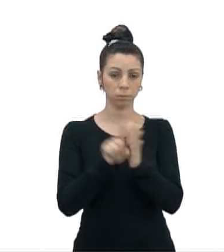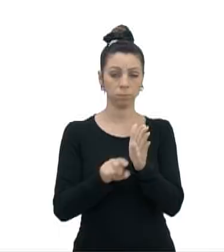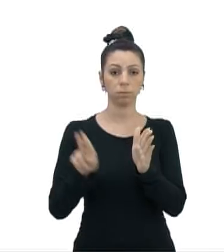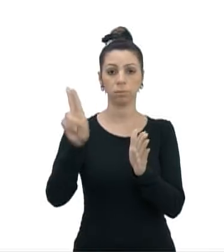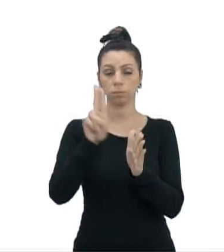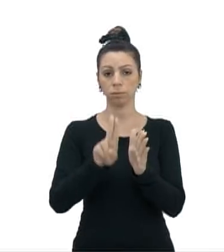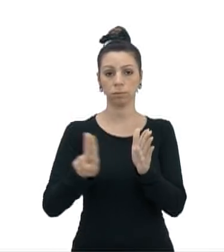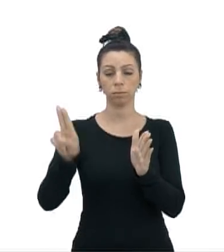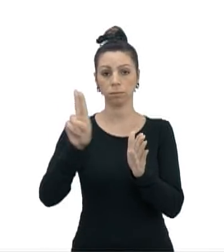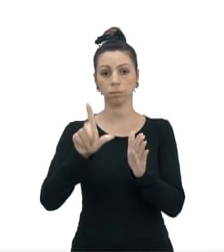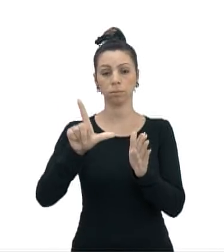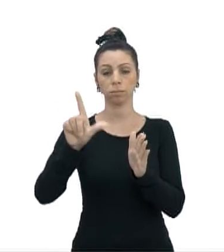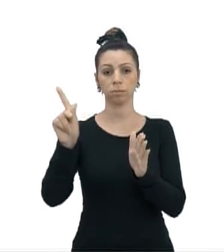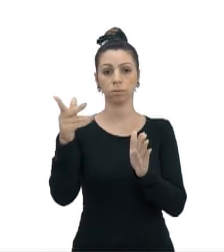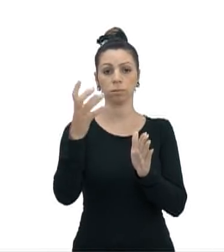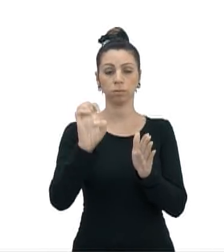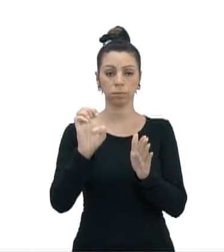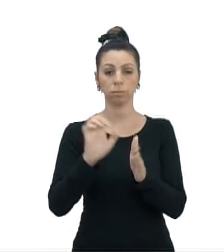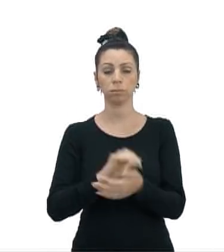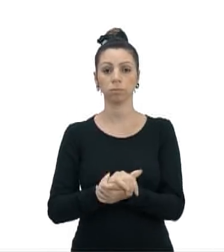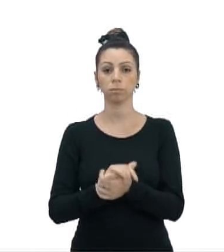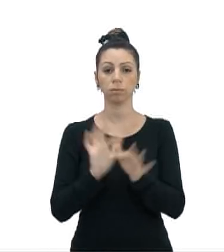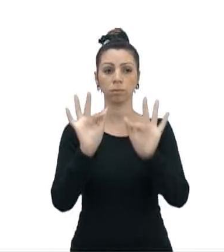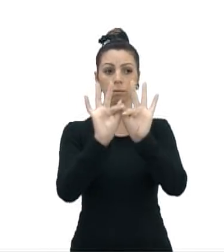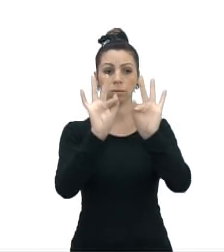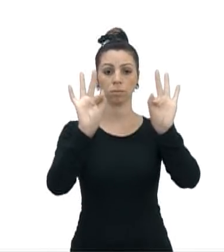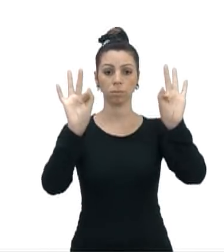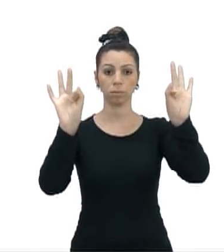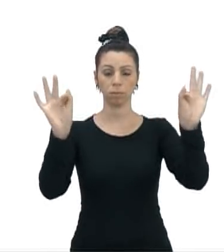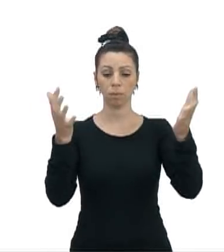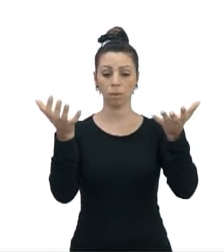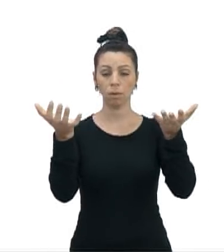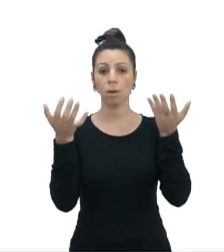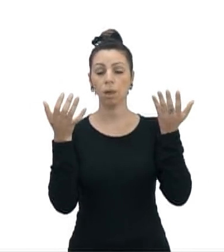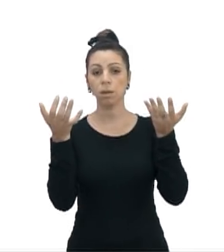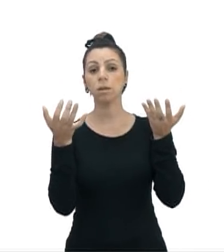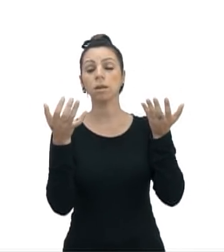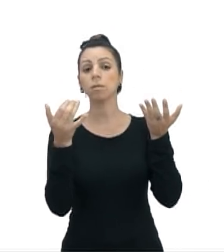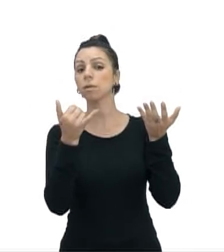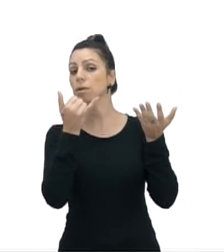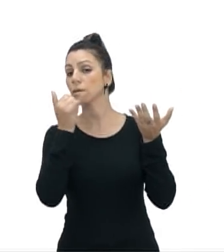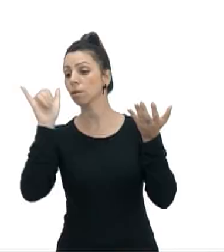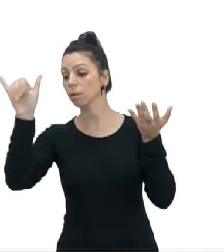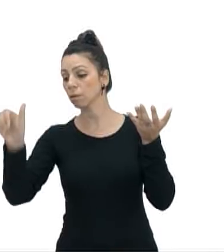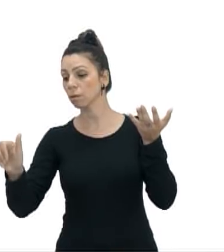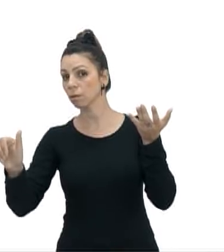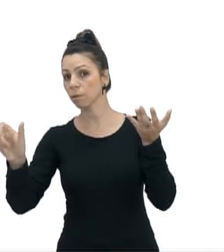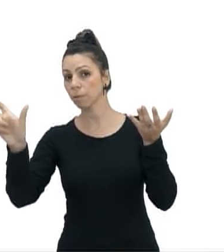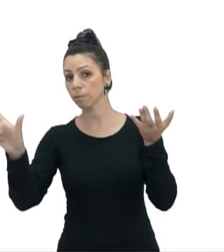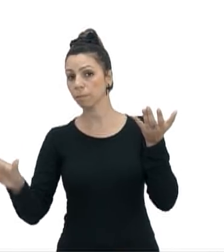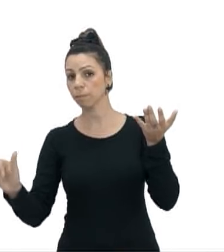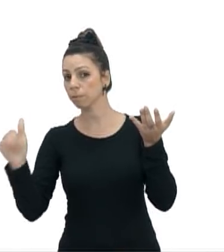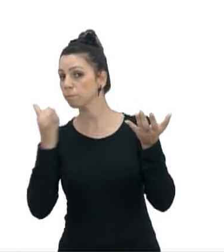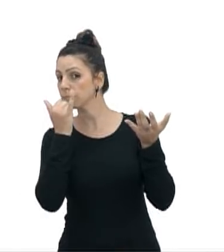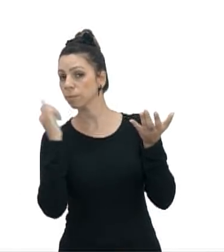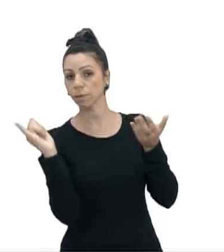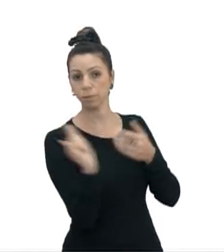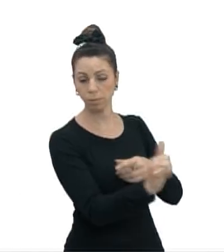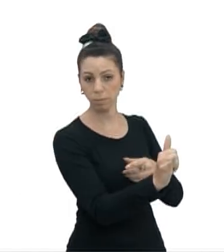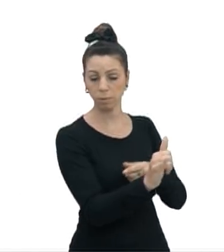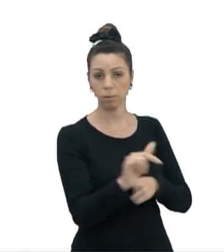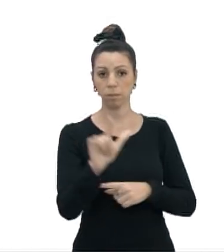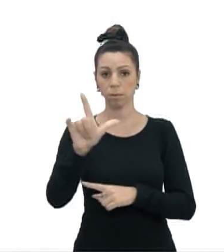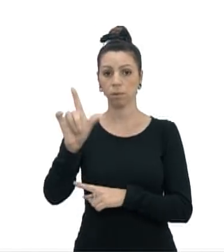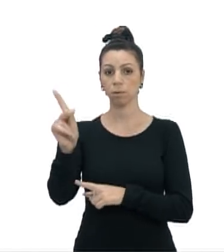do lhe? Então, na frase, queria lhe pedir desculpas, o pronome oblíquo